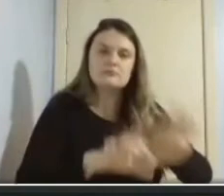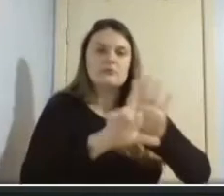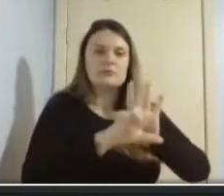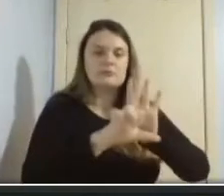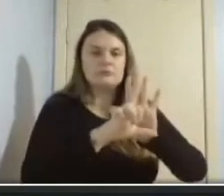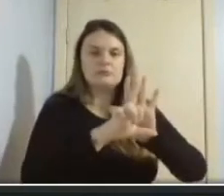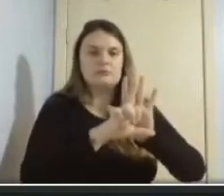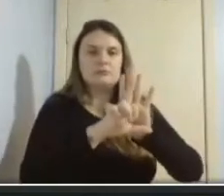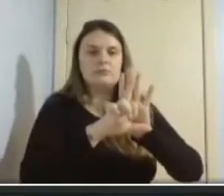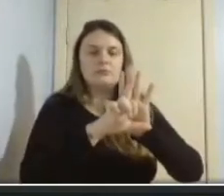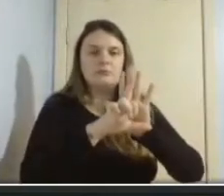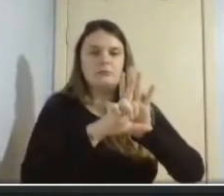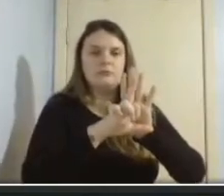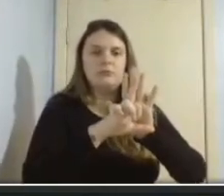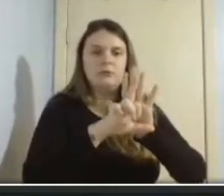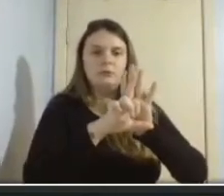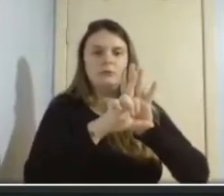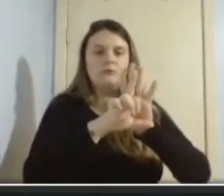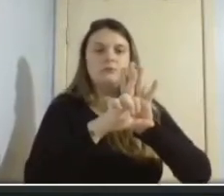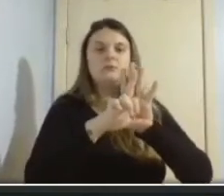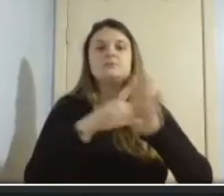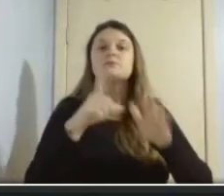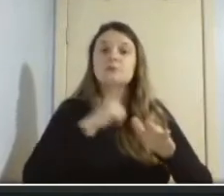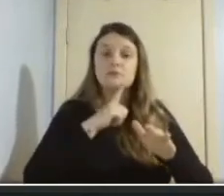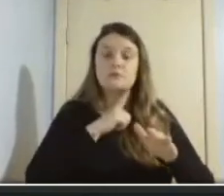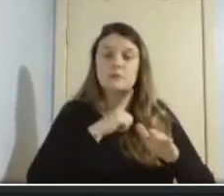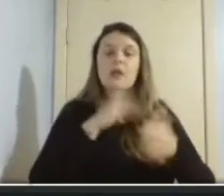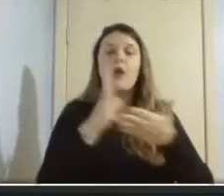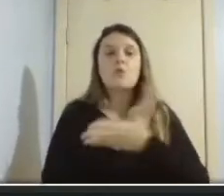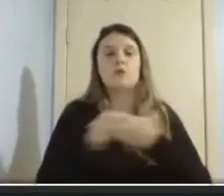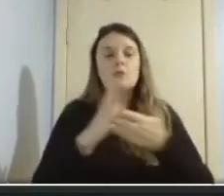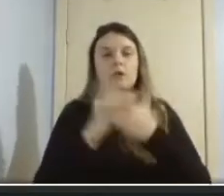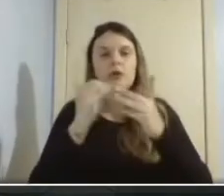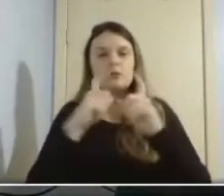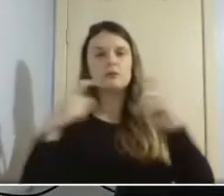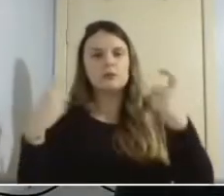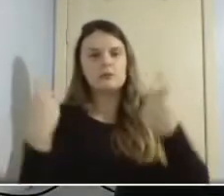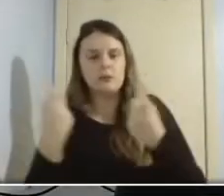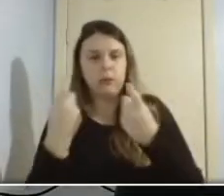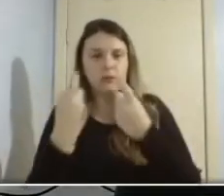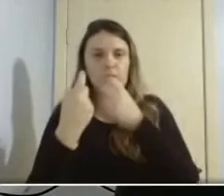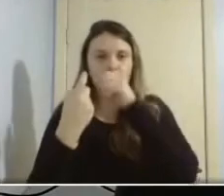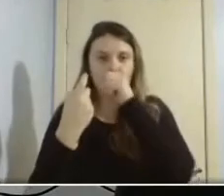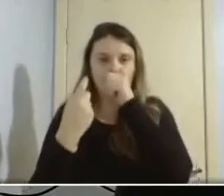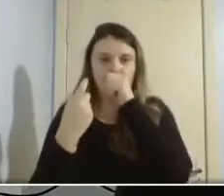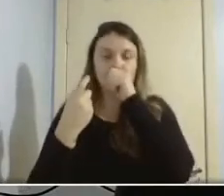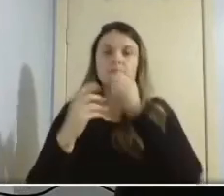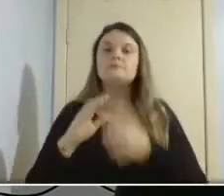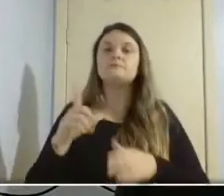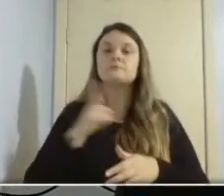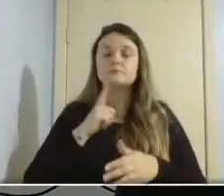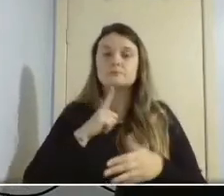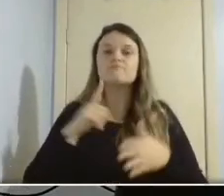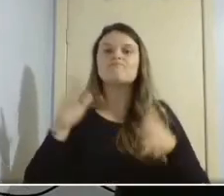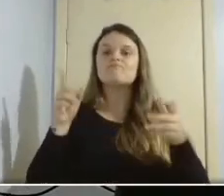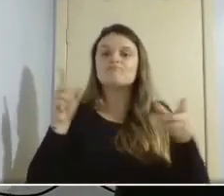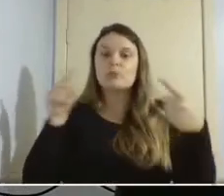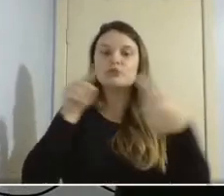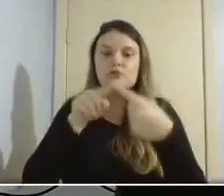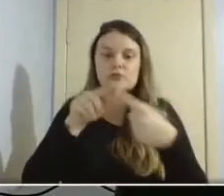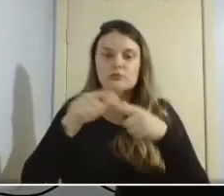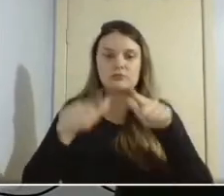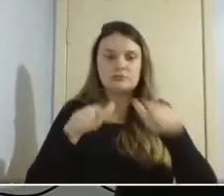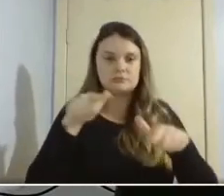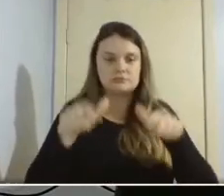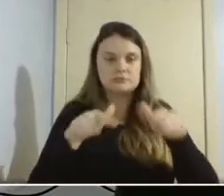Tivemos em algumas reuniões ele presente lá no Executivo, né, nesse trabalho. E agora